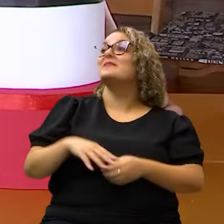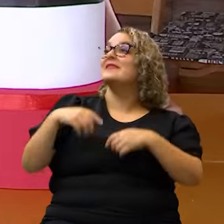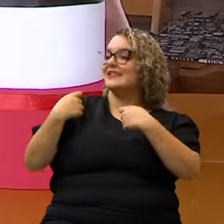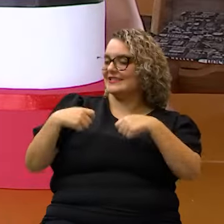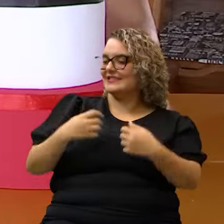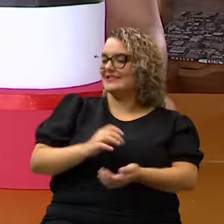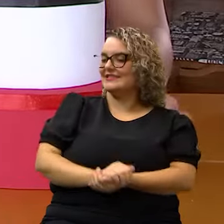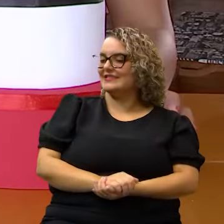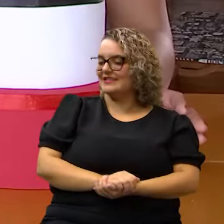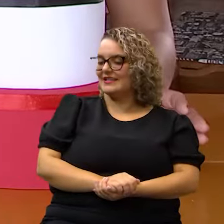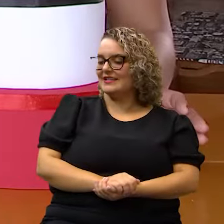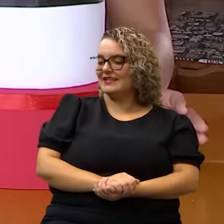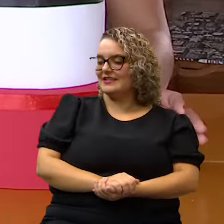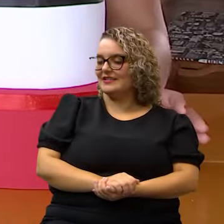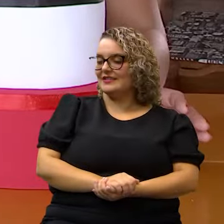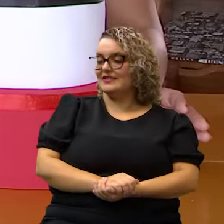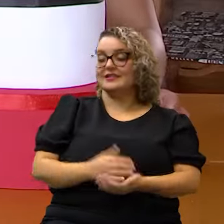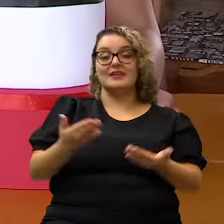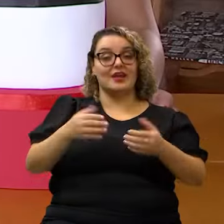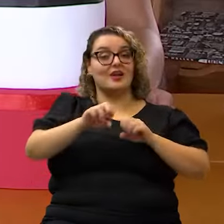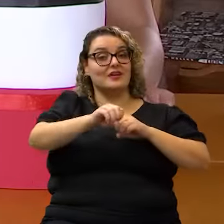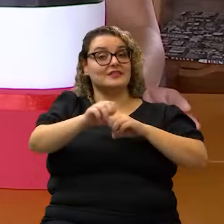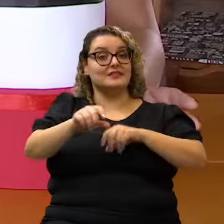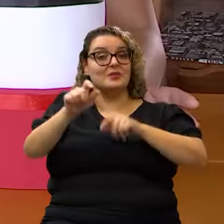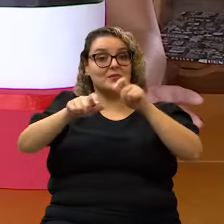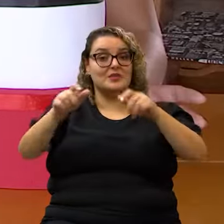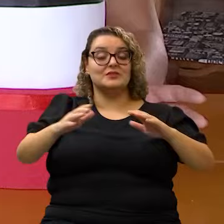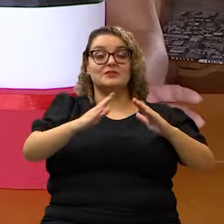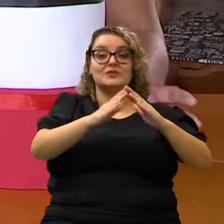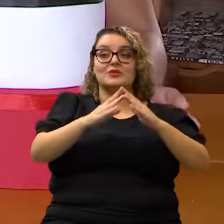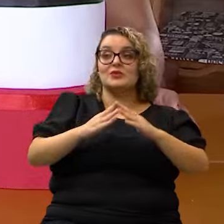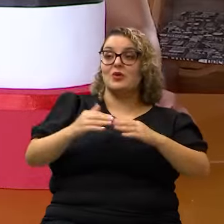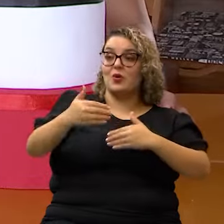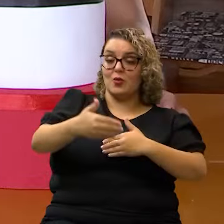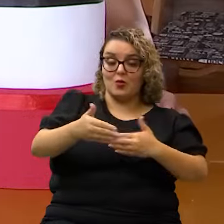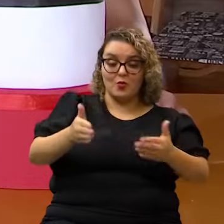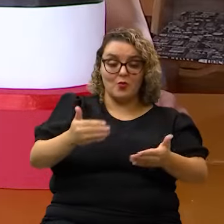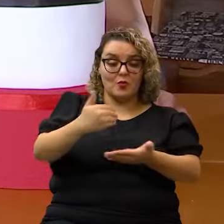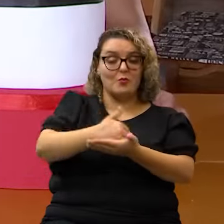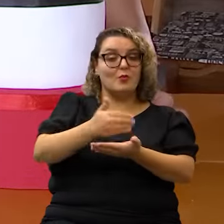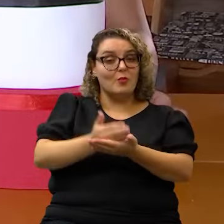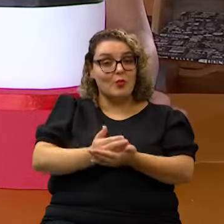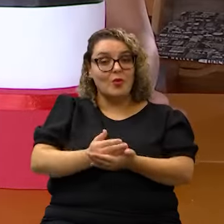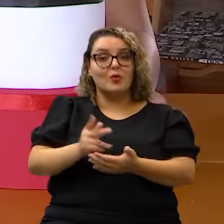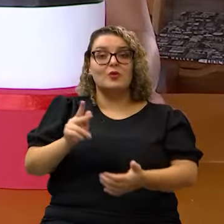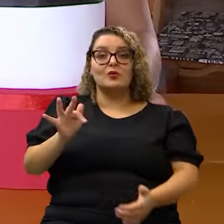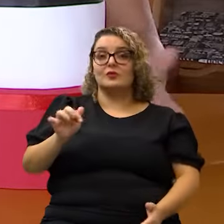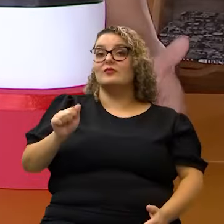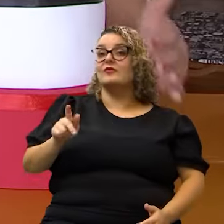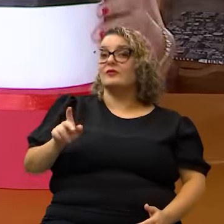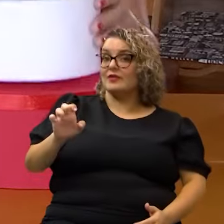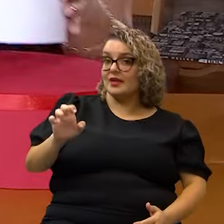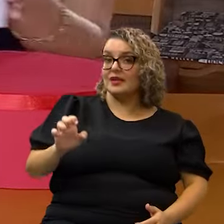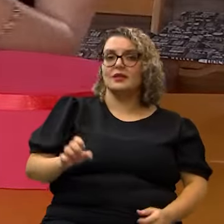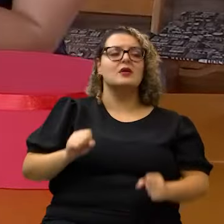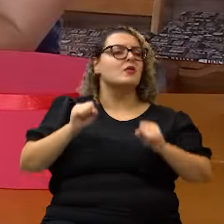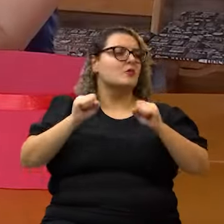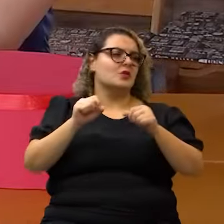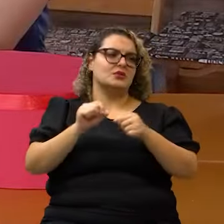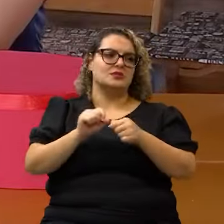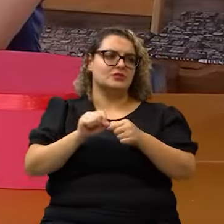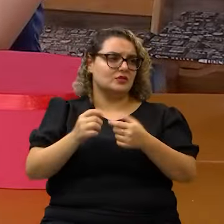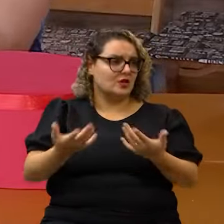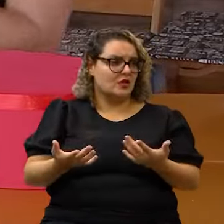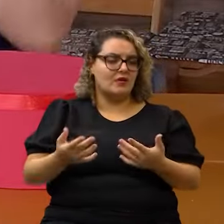ficar, tem que ficar. E aí agora você tá aqui ensinando o pessoal de casa a fazer um bolo fake. Fake, você pode fazer bolo fake, pode